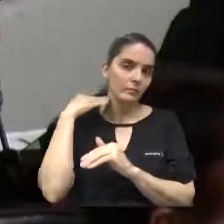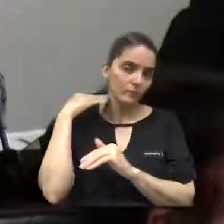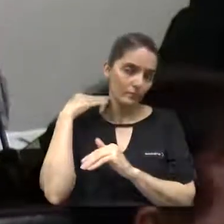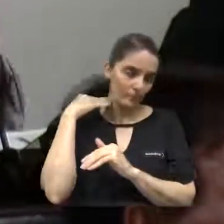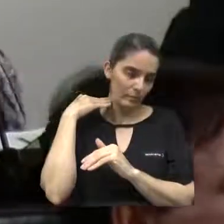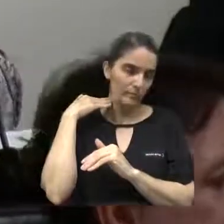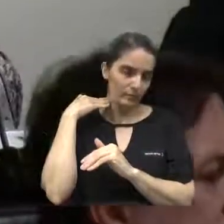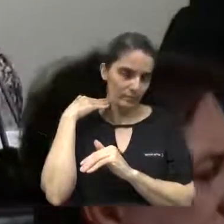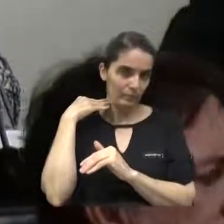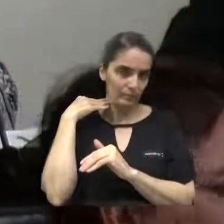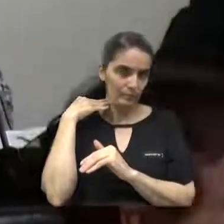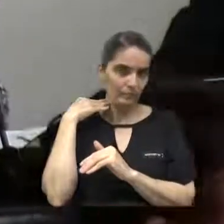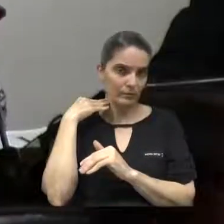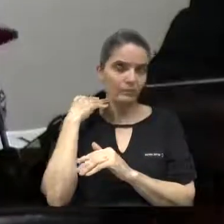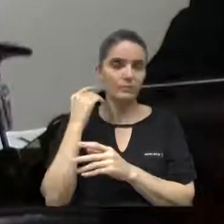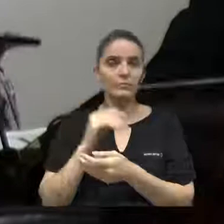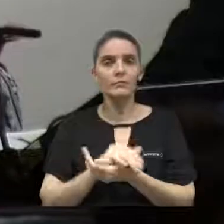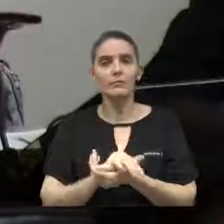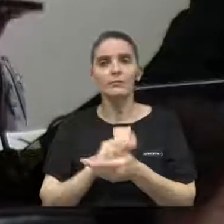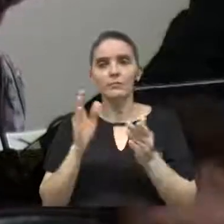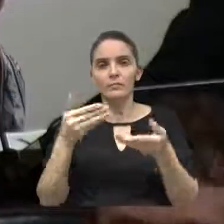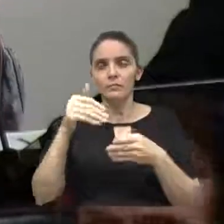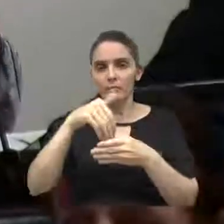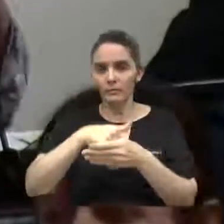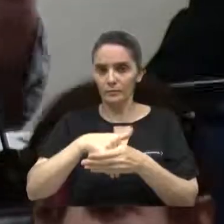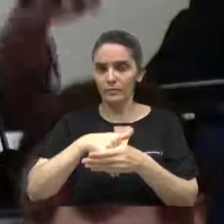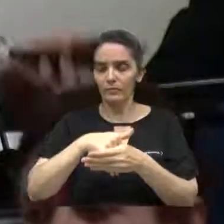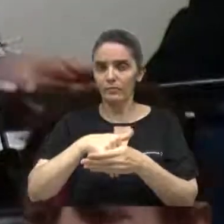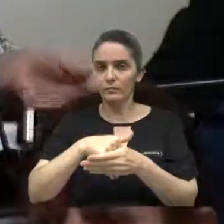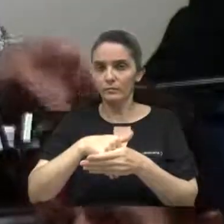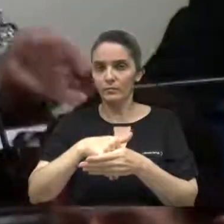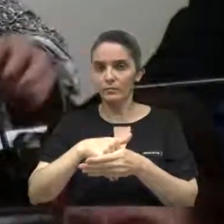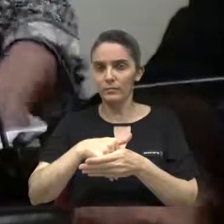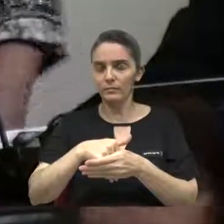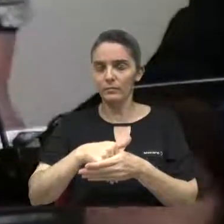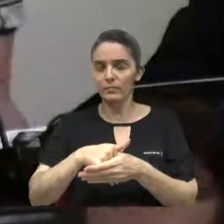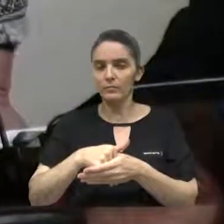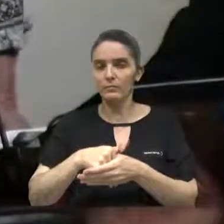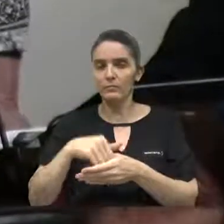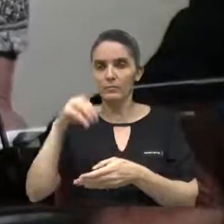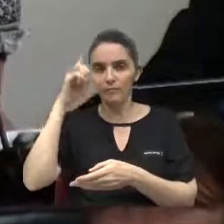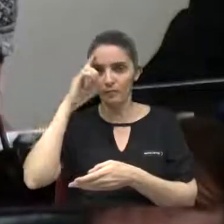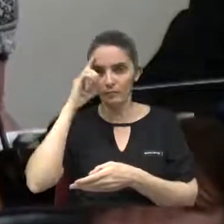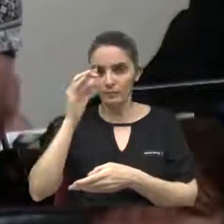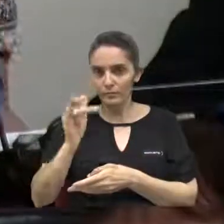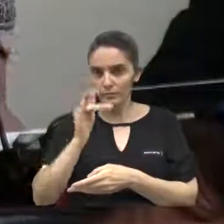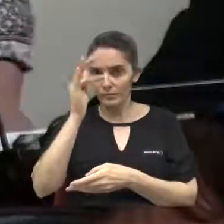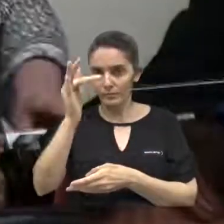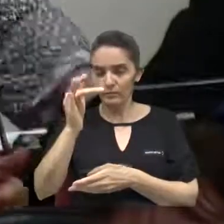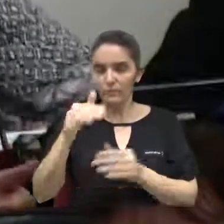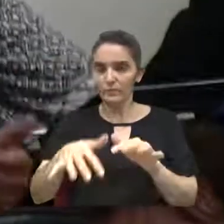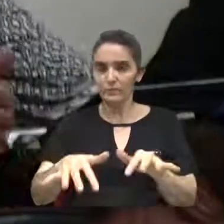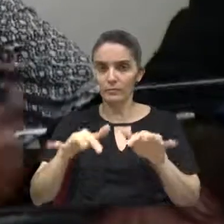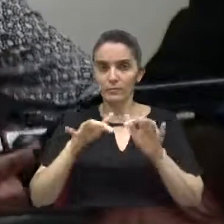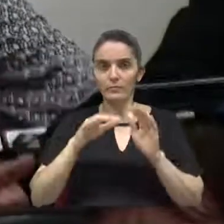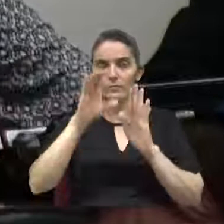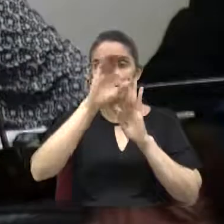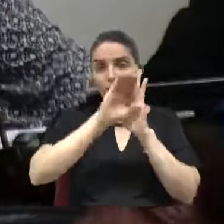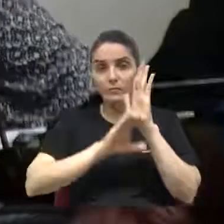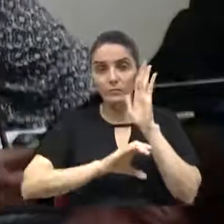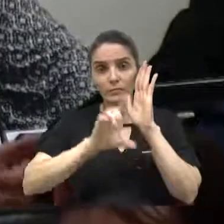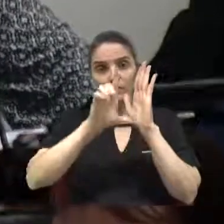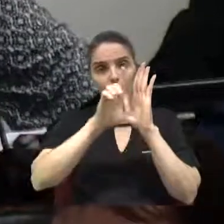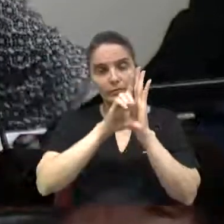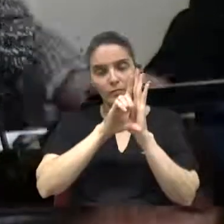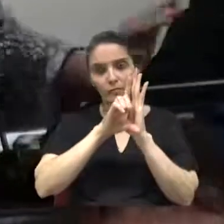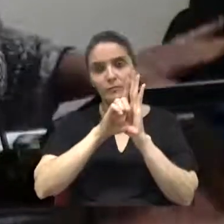nós provavelmente votaremos dentro dos próximos dias aqui no plenário. Um código de leis